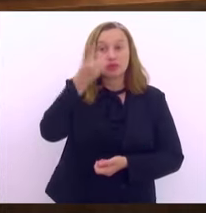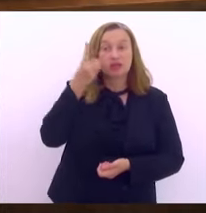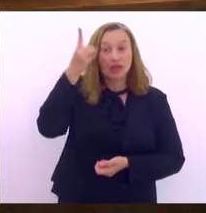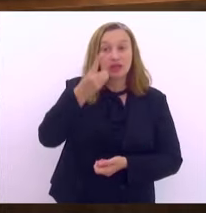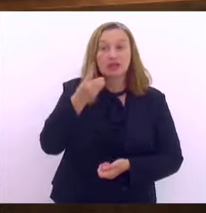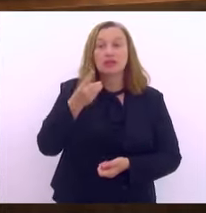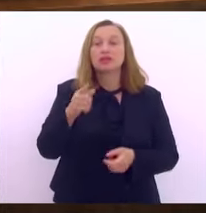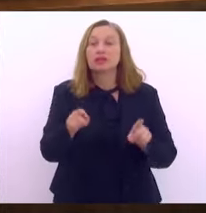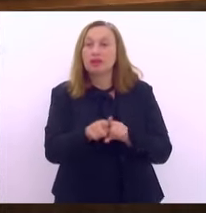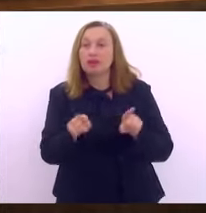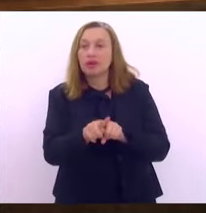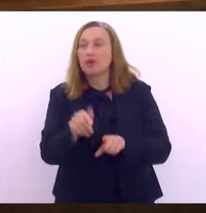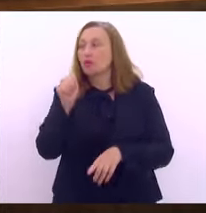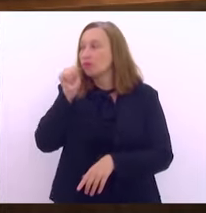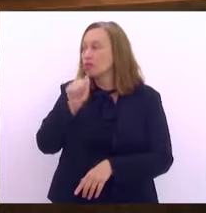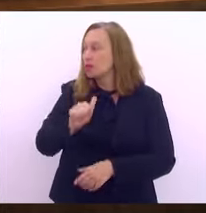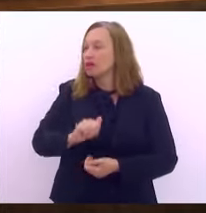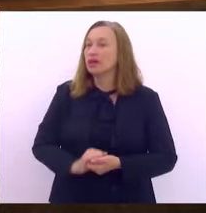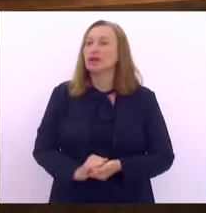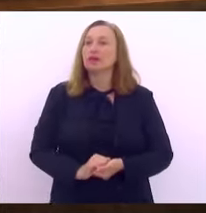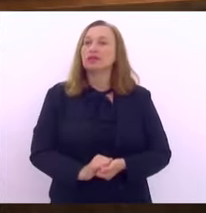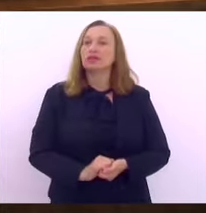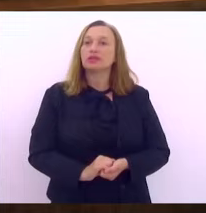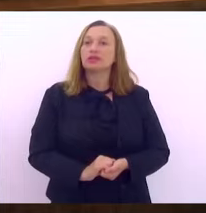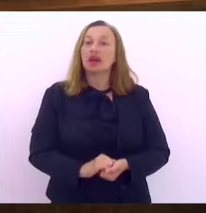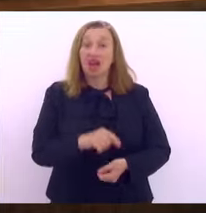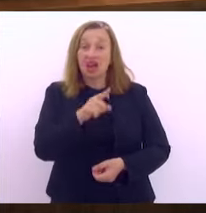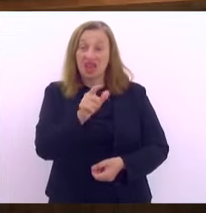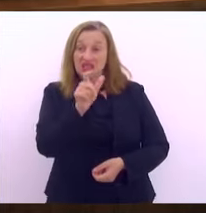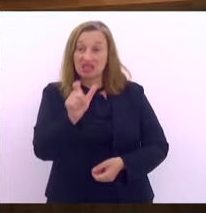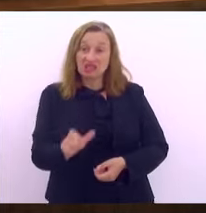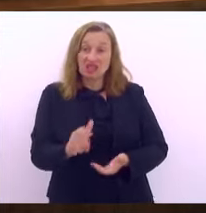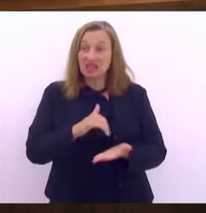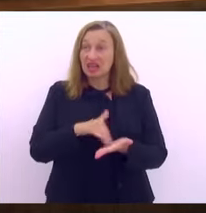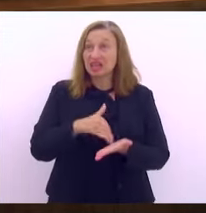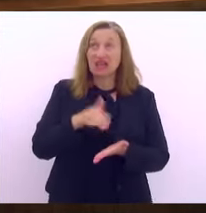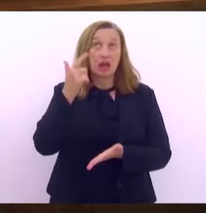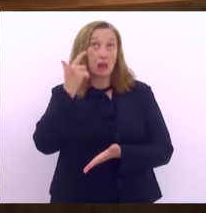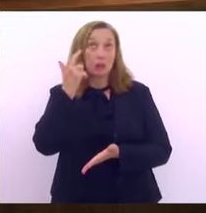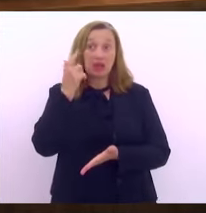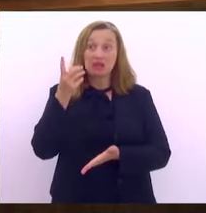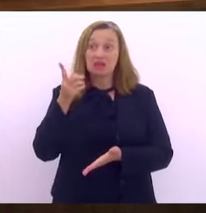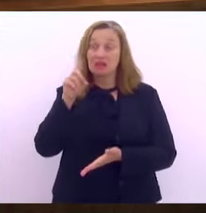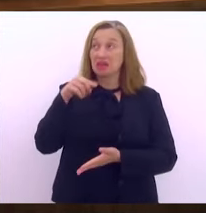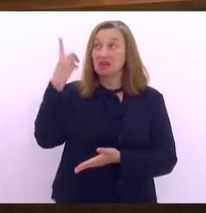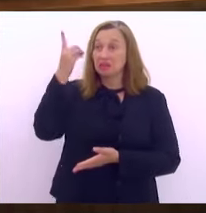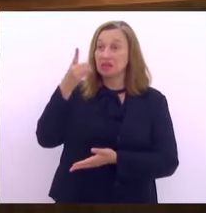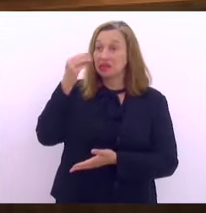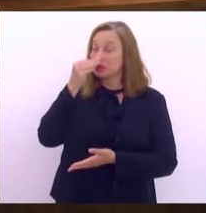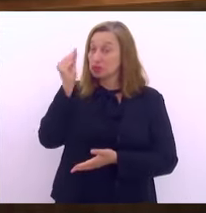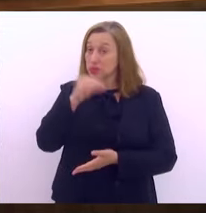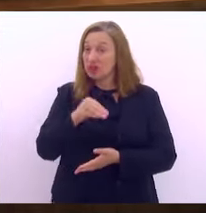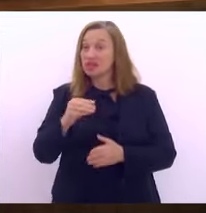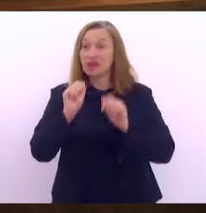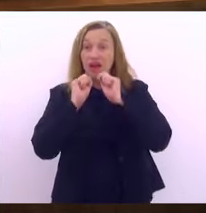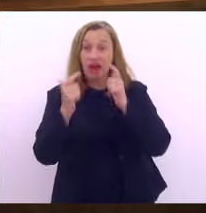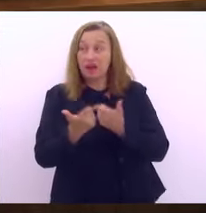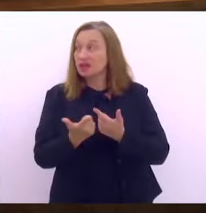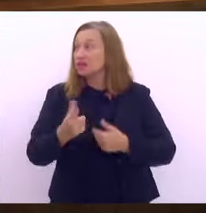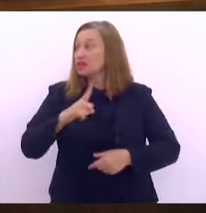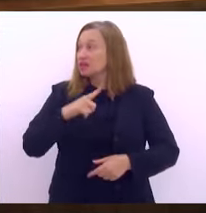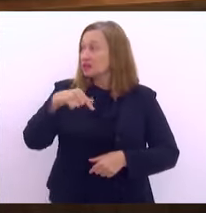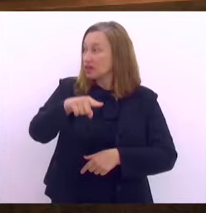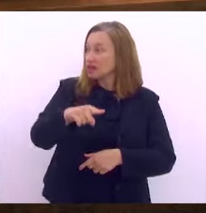com a mulher, essa deputada, essa secretária que pensa que é deputada, ela desrespeita a casa, esteve aqui numa